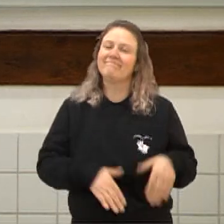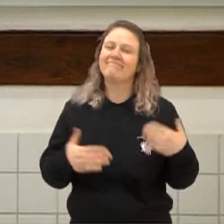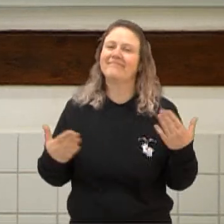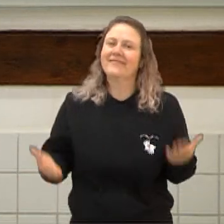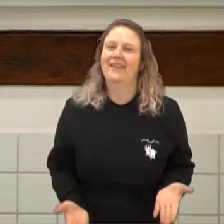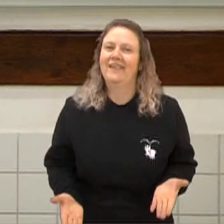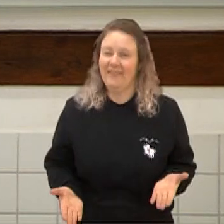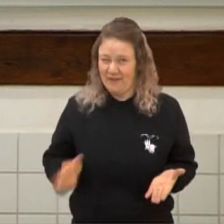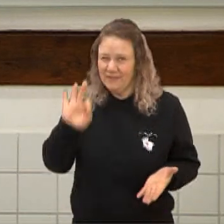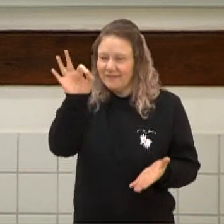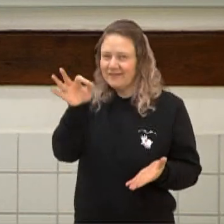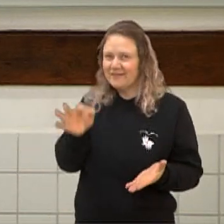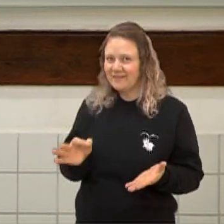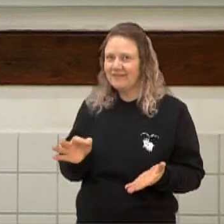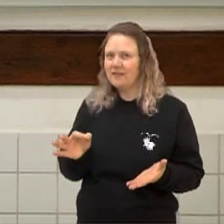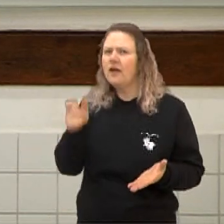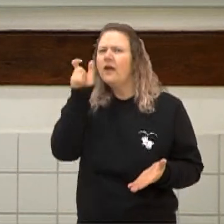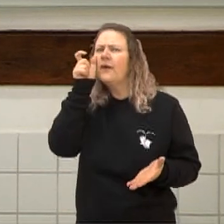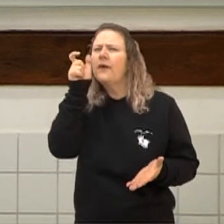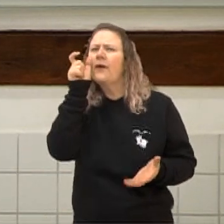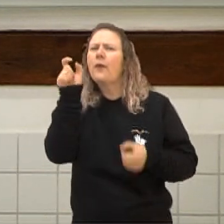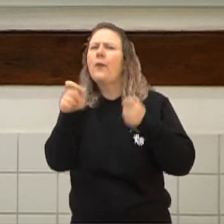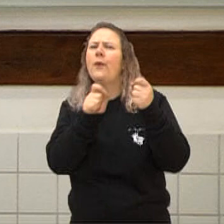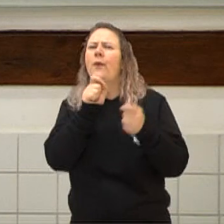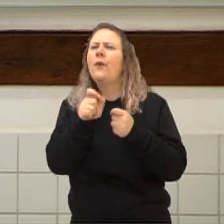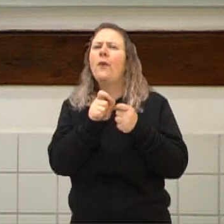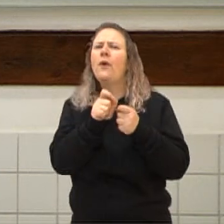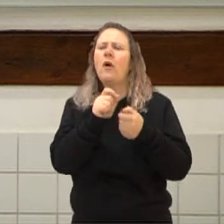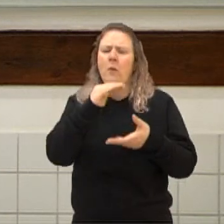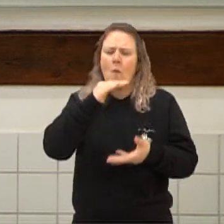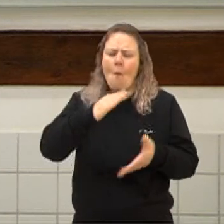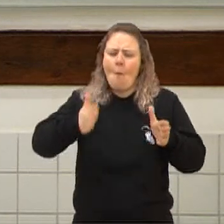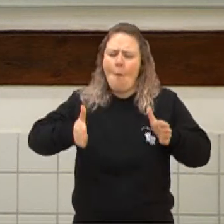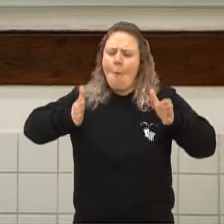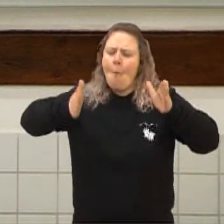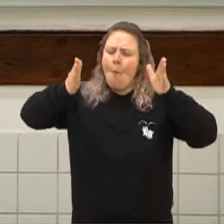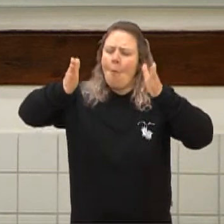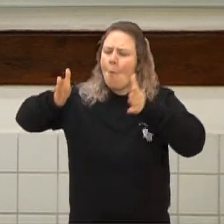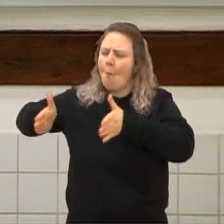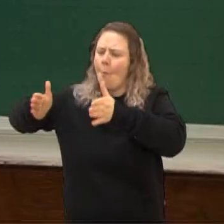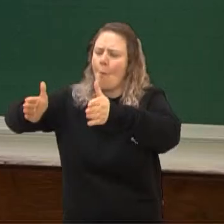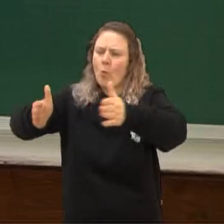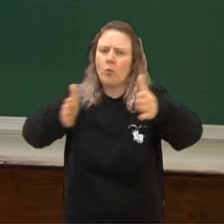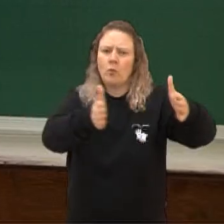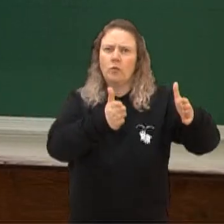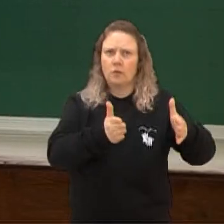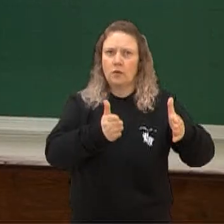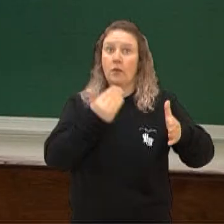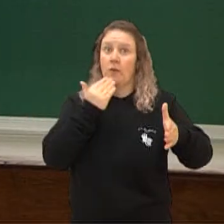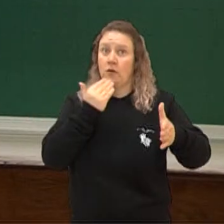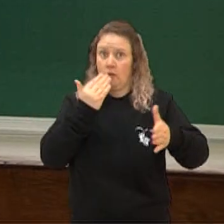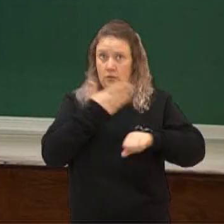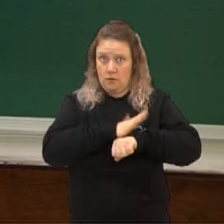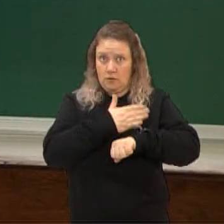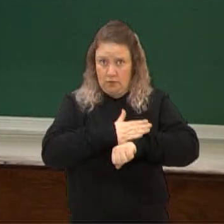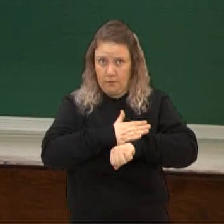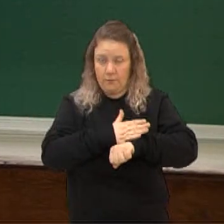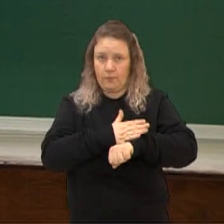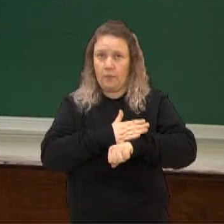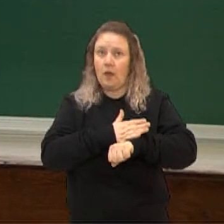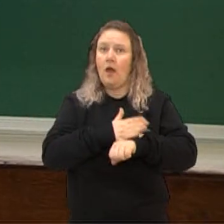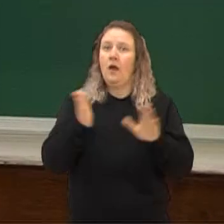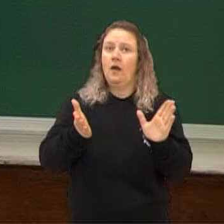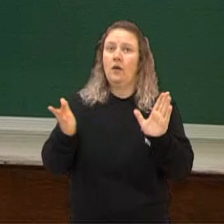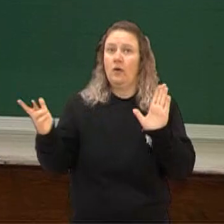bem, gente, vamos à correção. Vamos ver lá como é que distribui esses containers naquela área determinada e pedida pelo exercício. Primeiro vamos ver qual é a